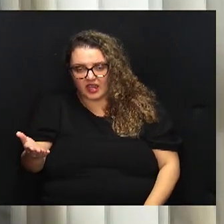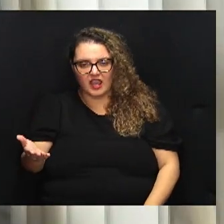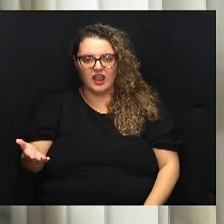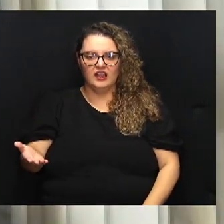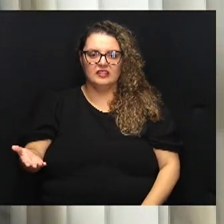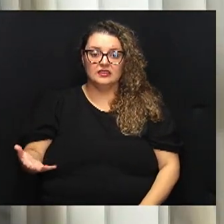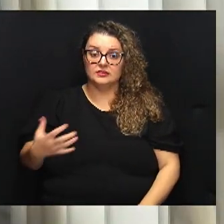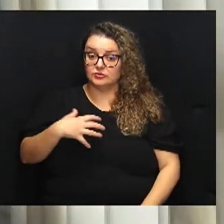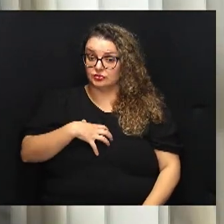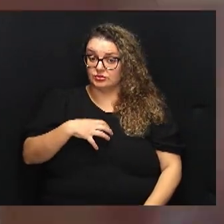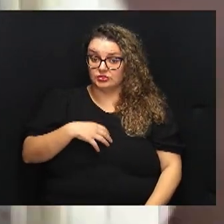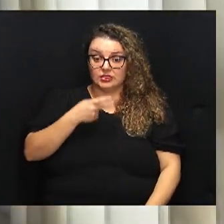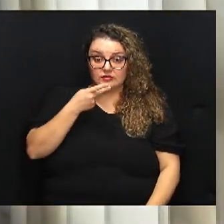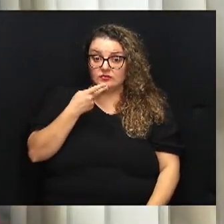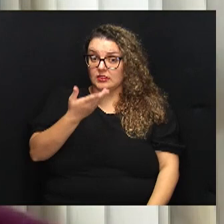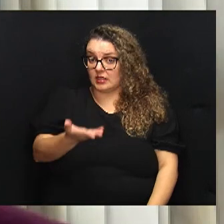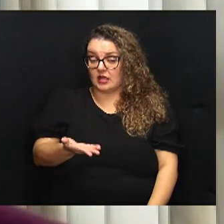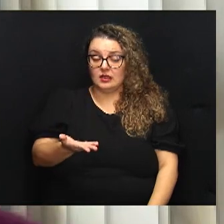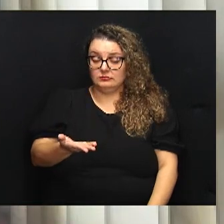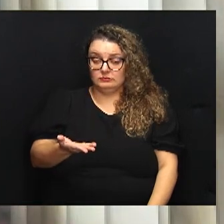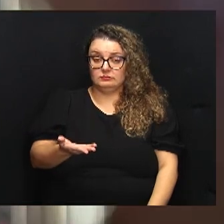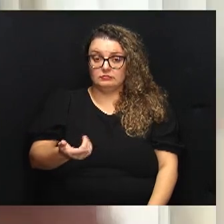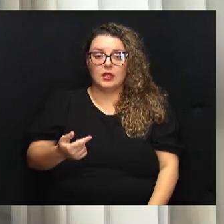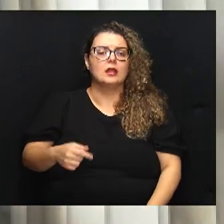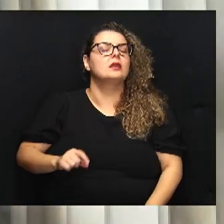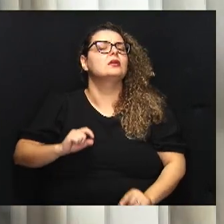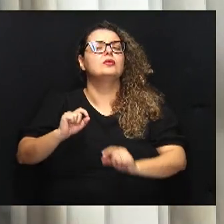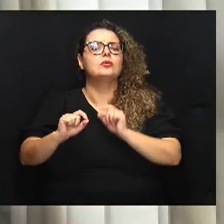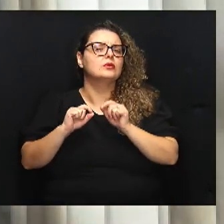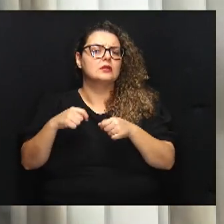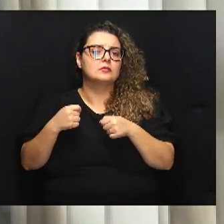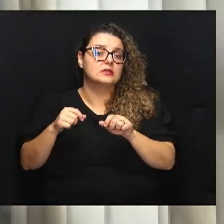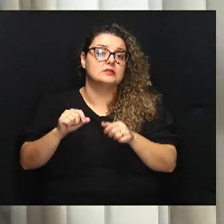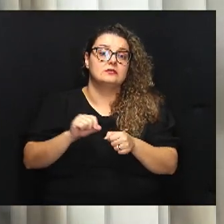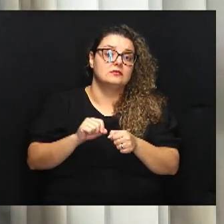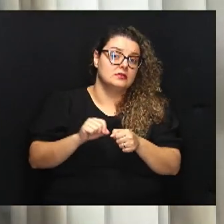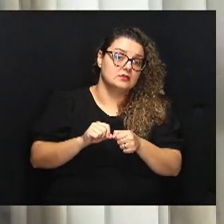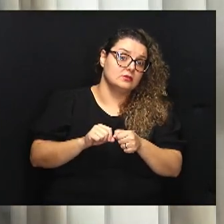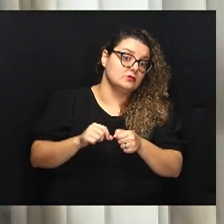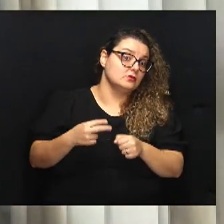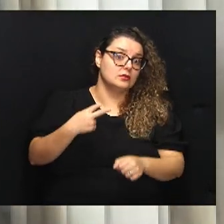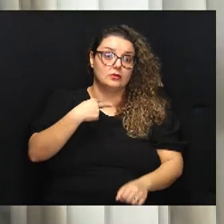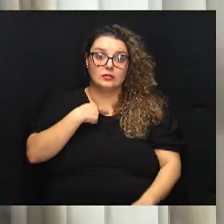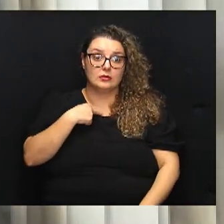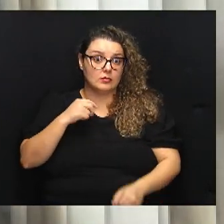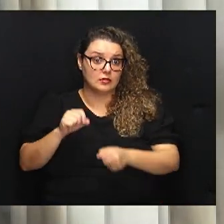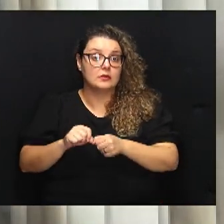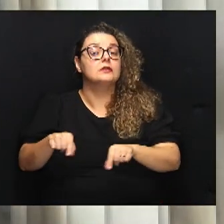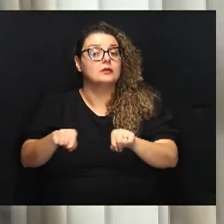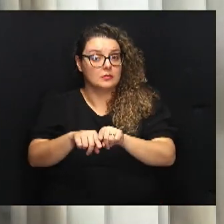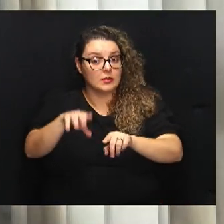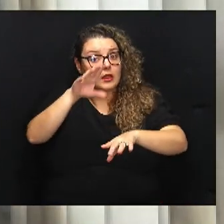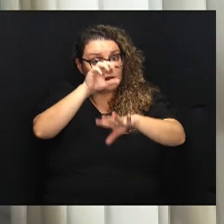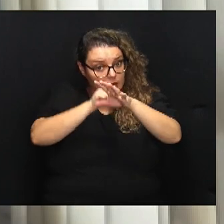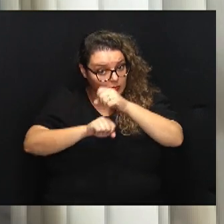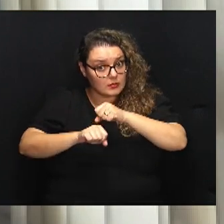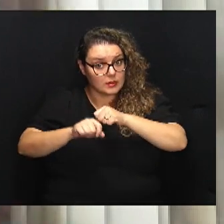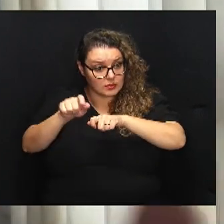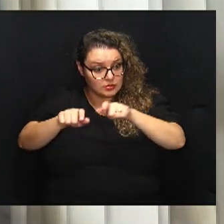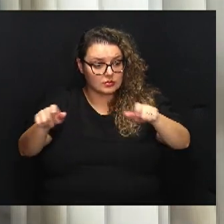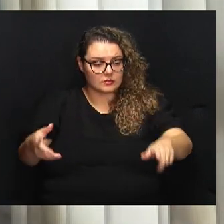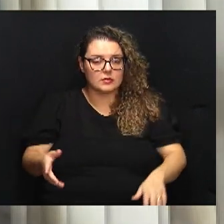até no sentido, o que eu preciso fazer e o que eu não devo fazer. Então, acho que isso é muito importante,